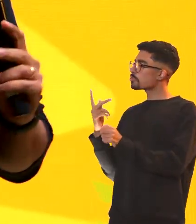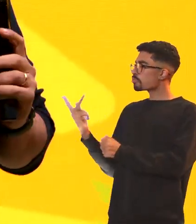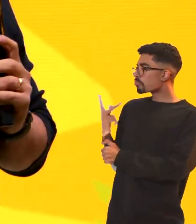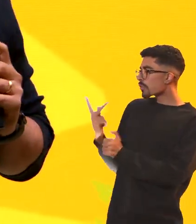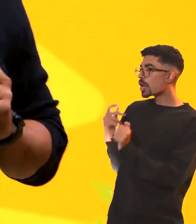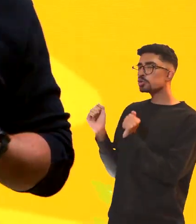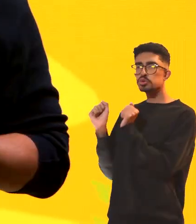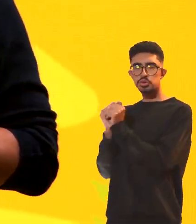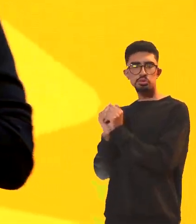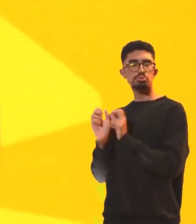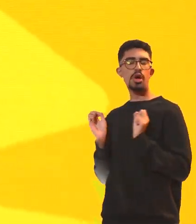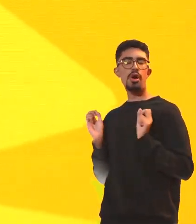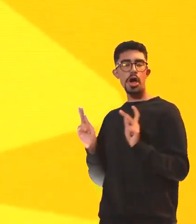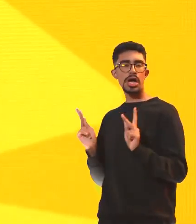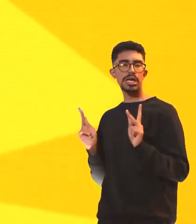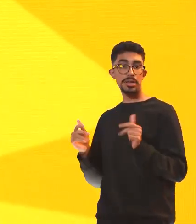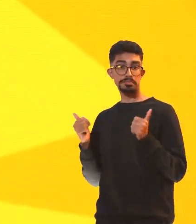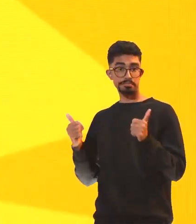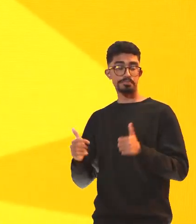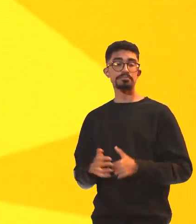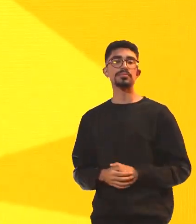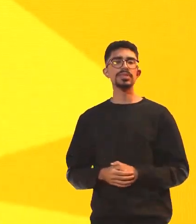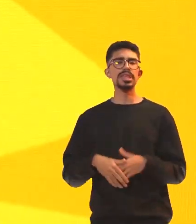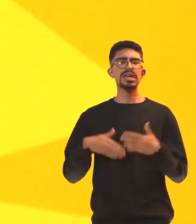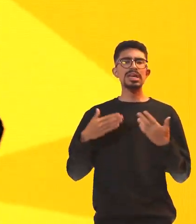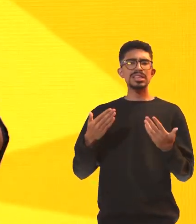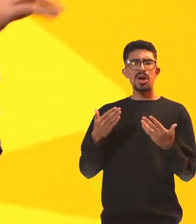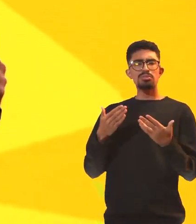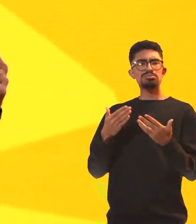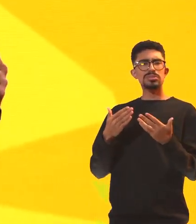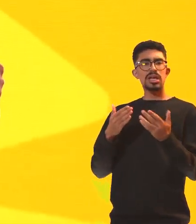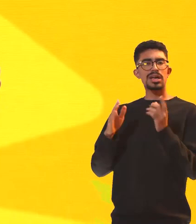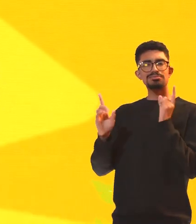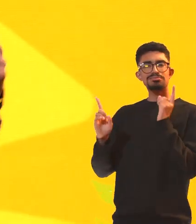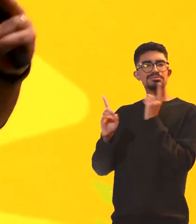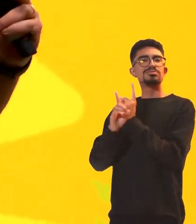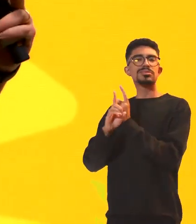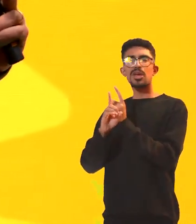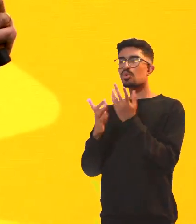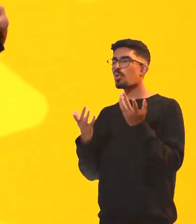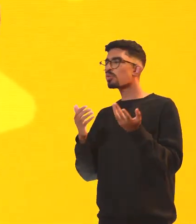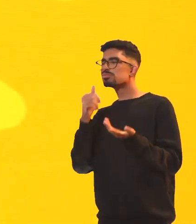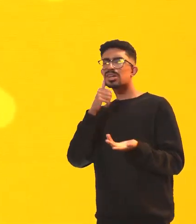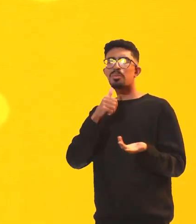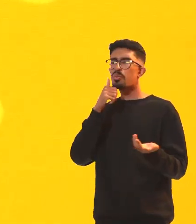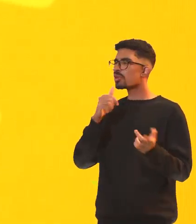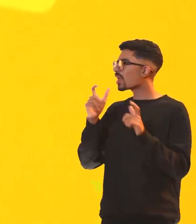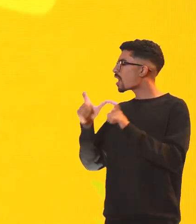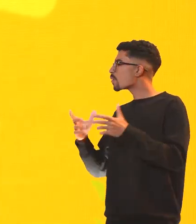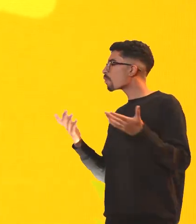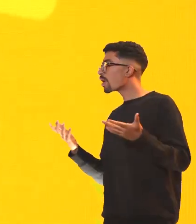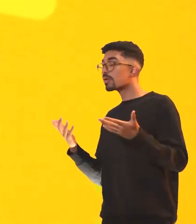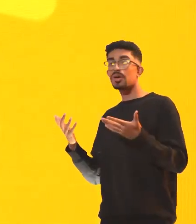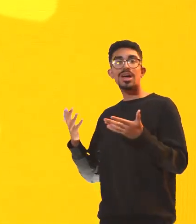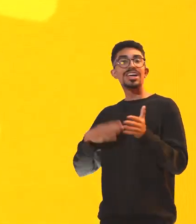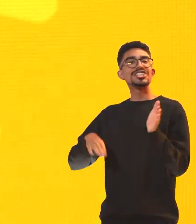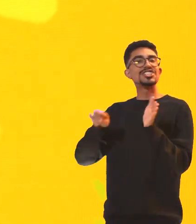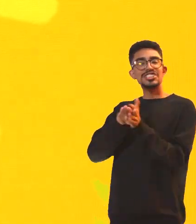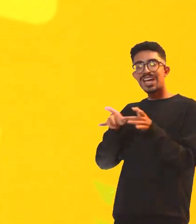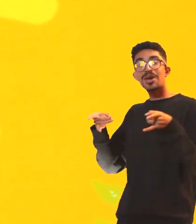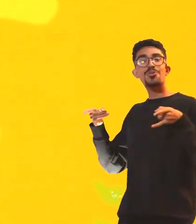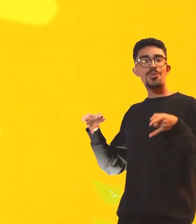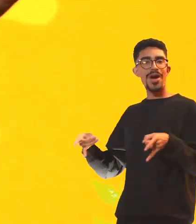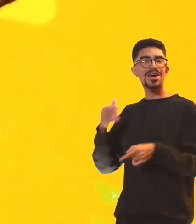da noite vai ser esse. E ele chega, procura, não encontra, cadê minha esposa? Sobe, chega no quarto, ela está lá, arrumada, terminando